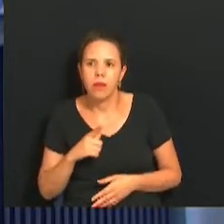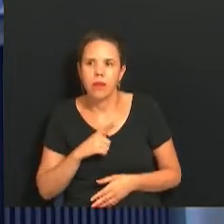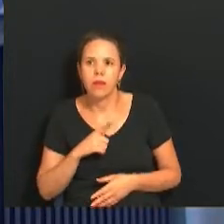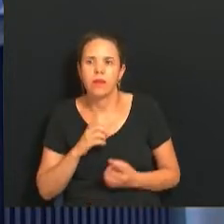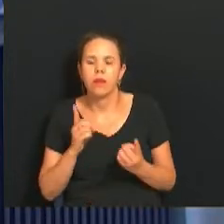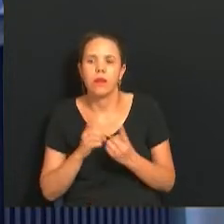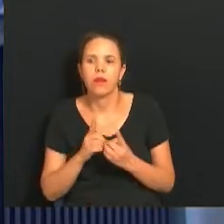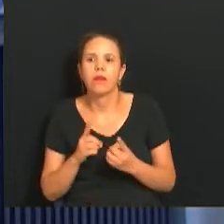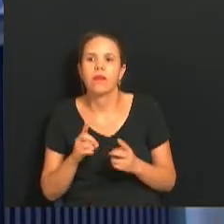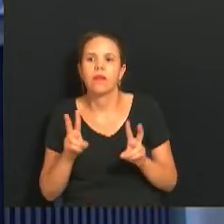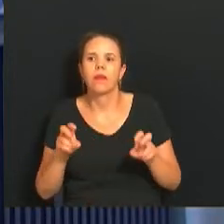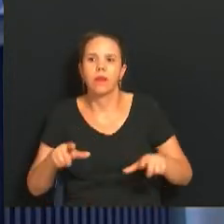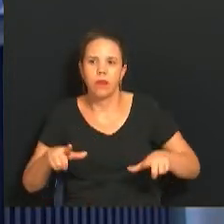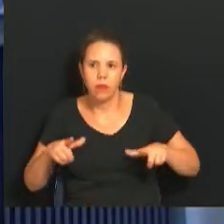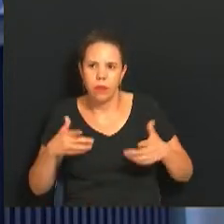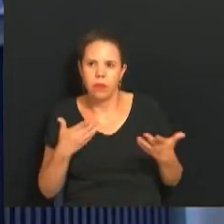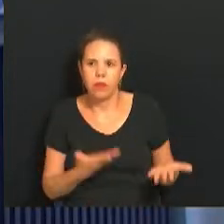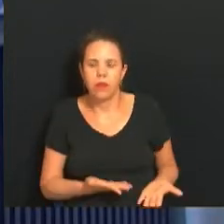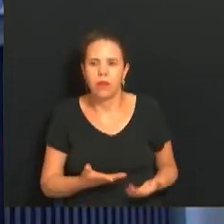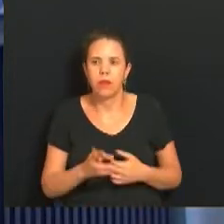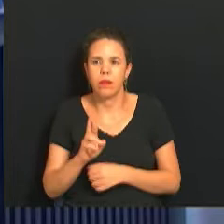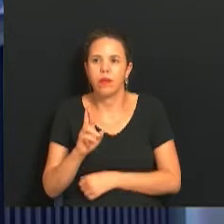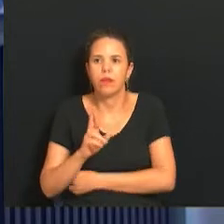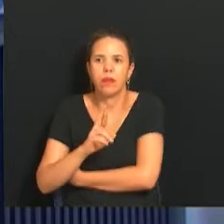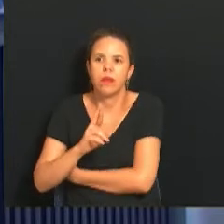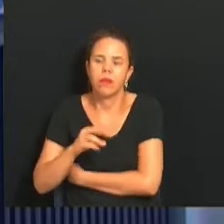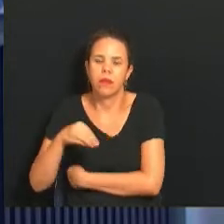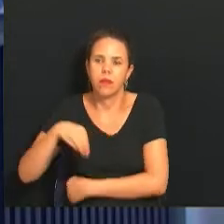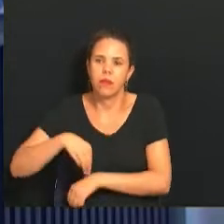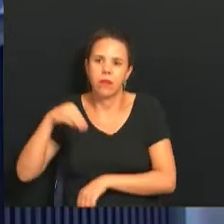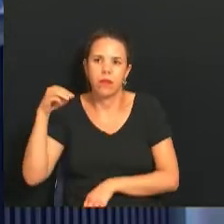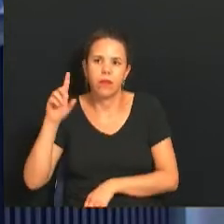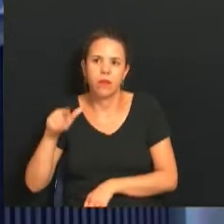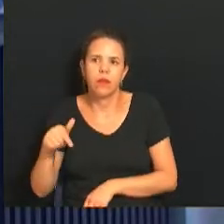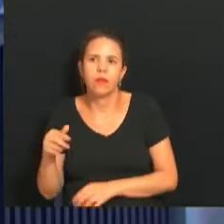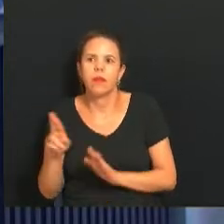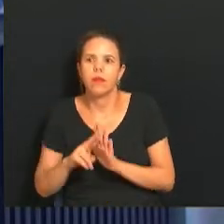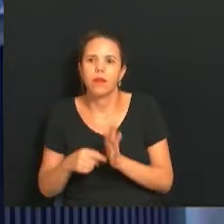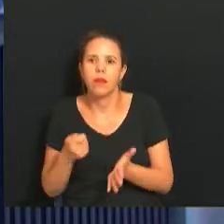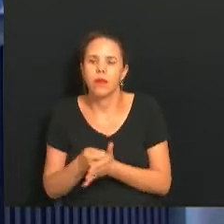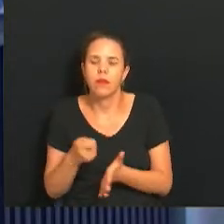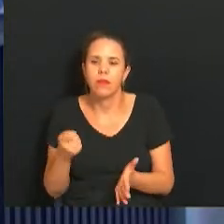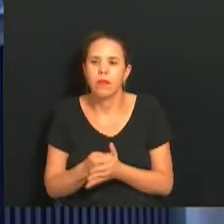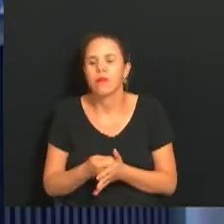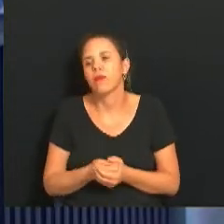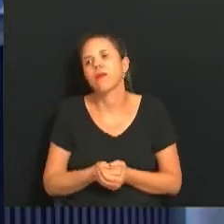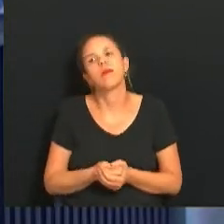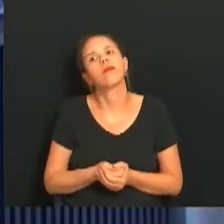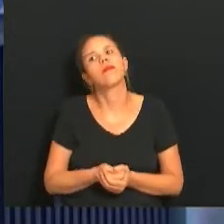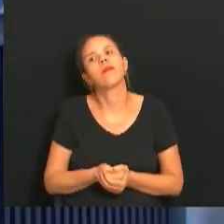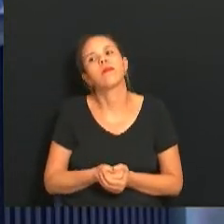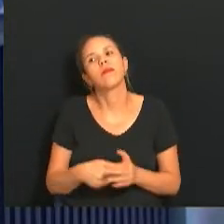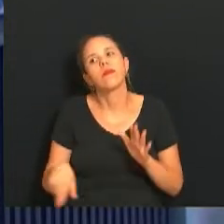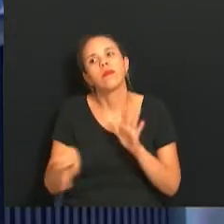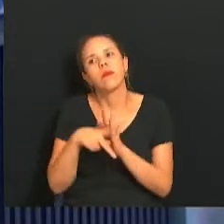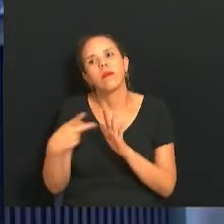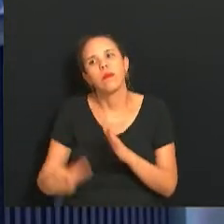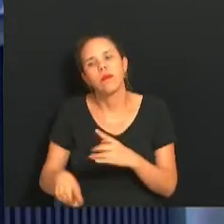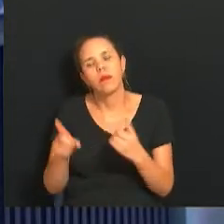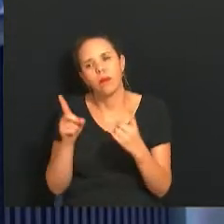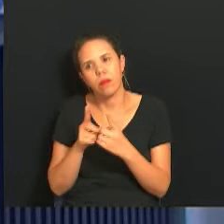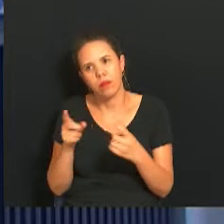com titulação, com doutorado, com mestrado. Isso é um pré-requisito. Segundo, que a própria serviço de